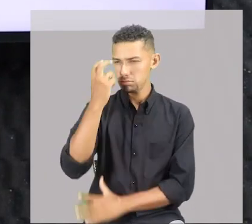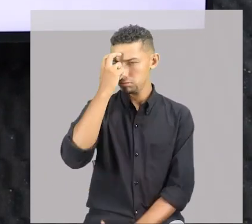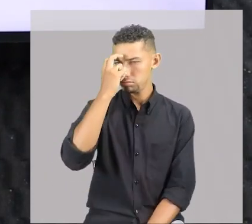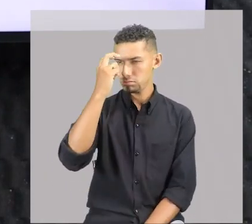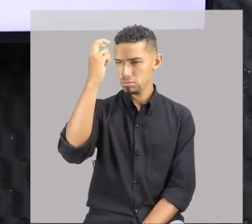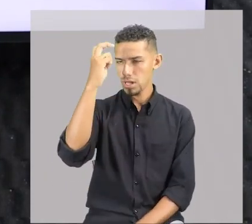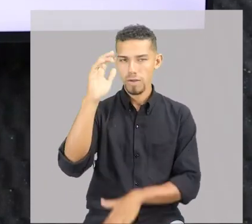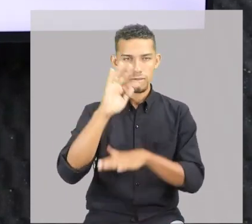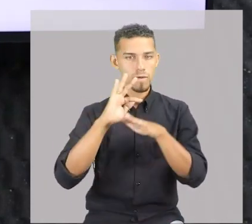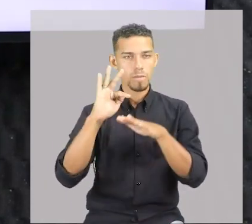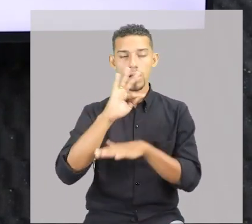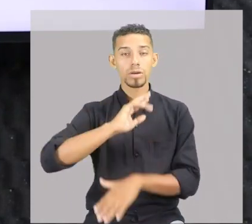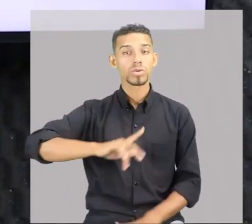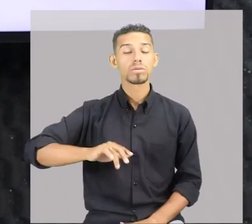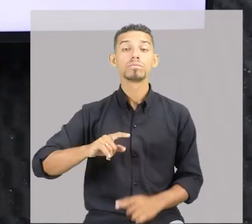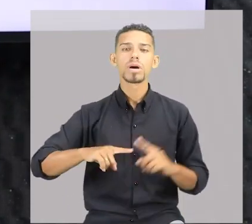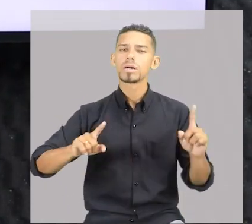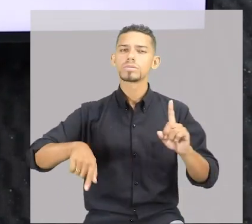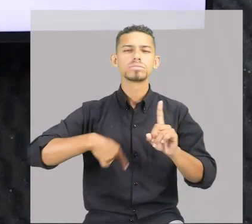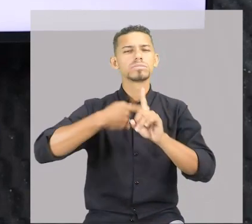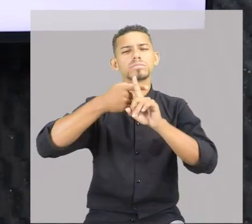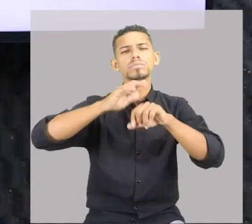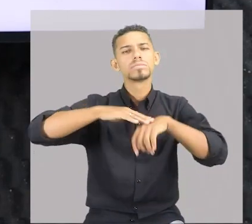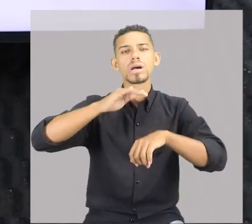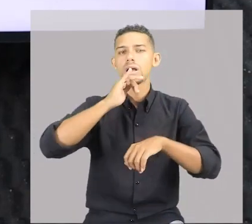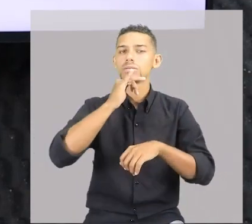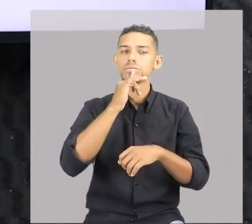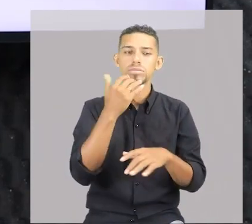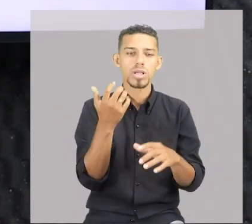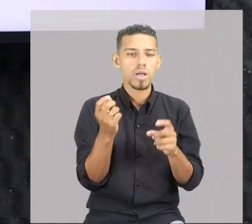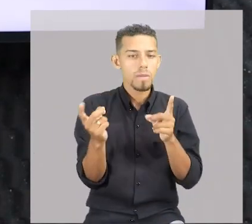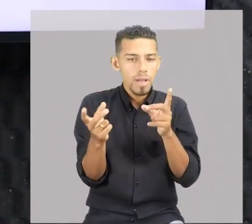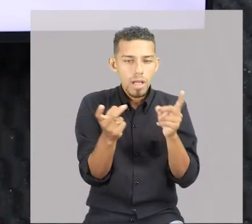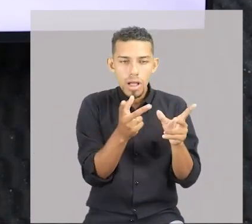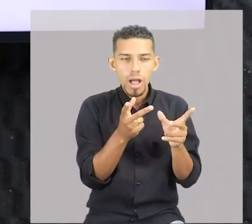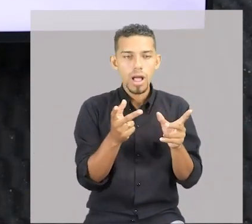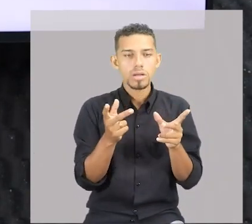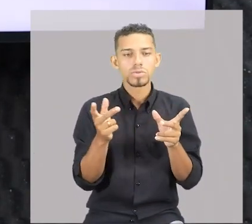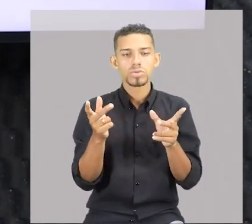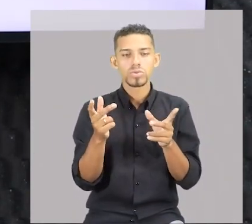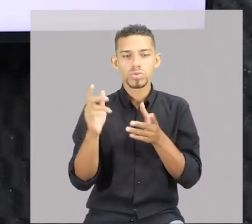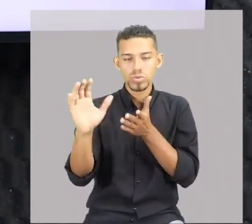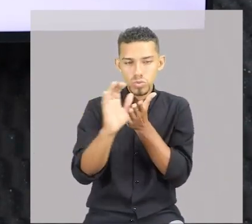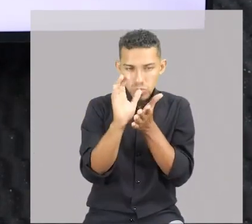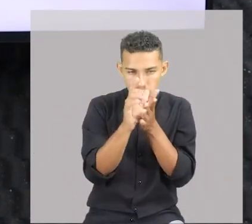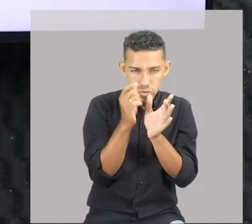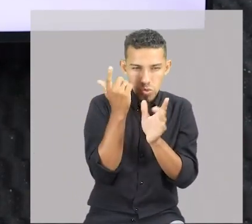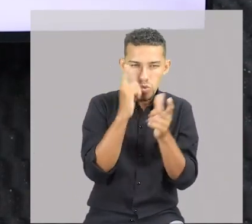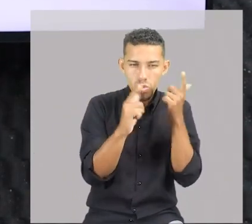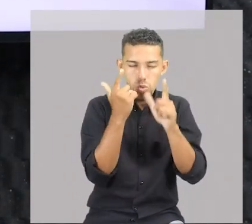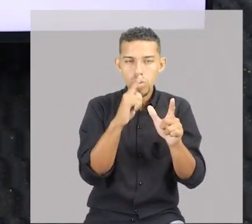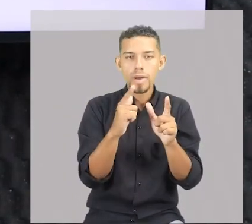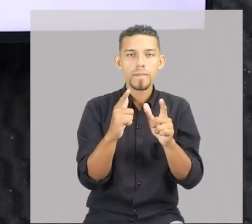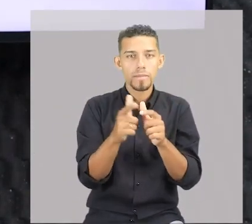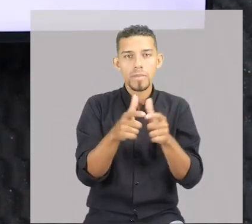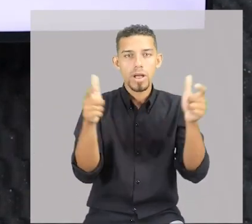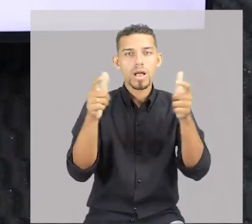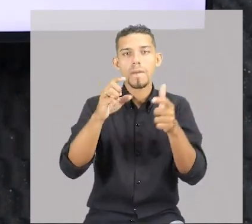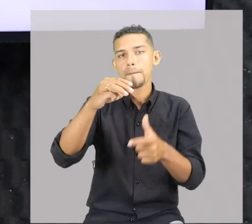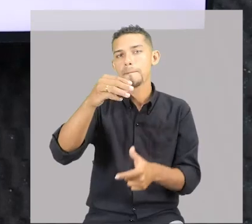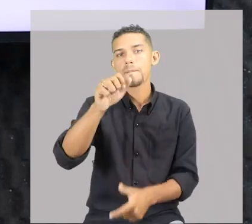ou formal, mas é muito mais mesmo o mercado, o lucro, né? Atingir a chamada grande